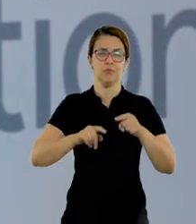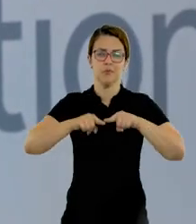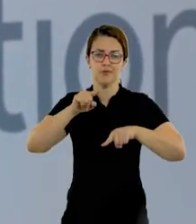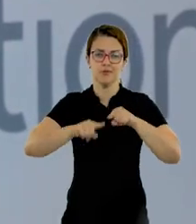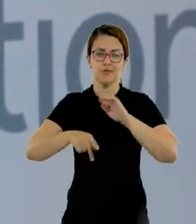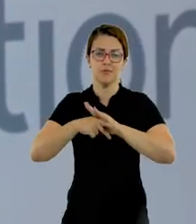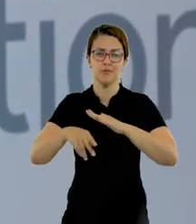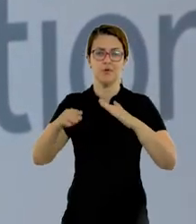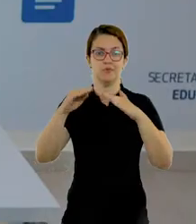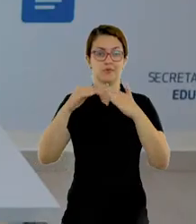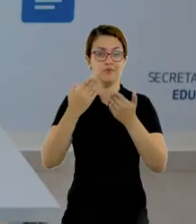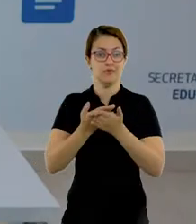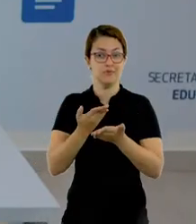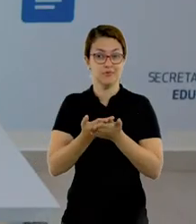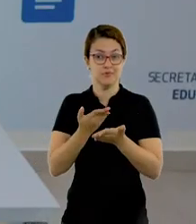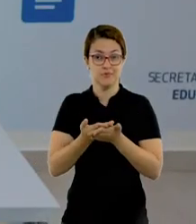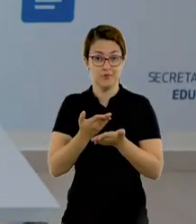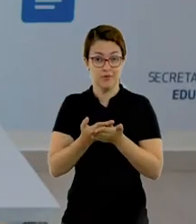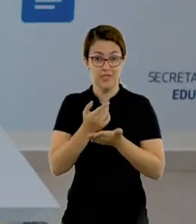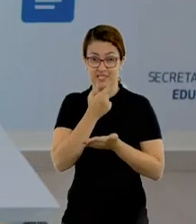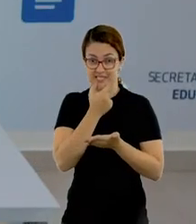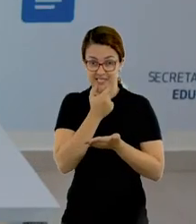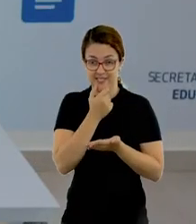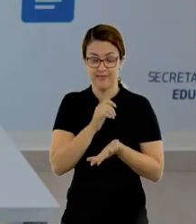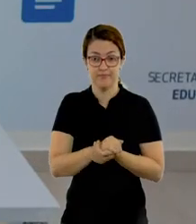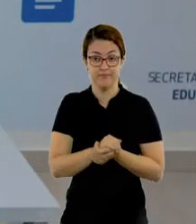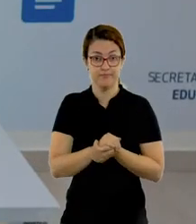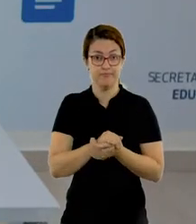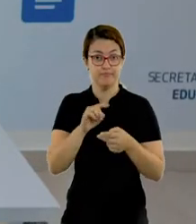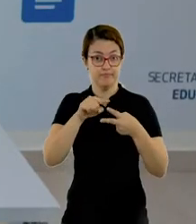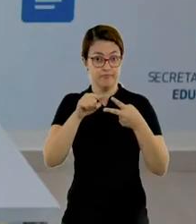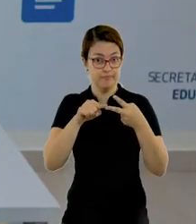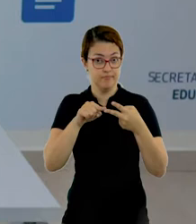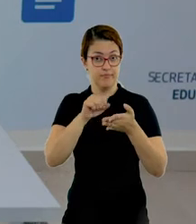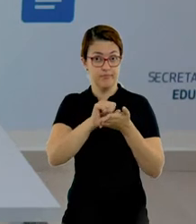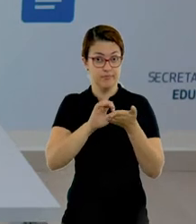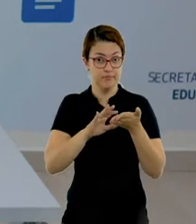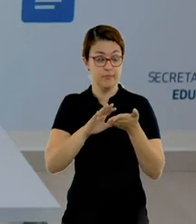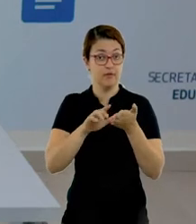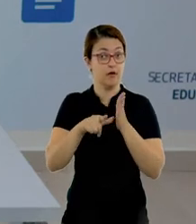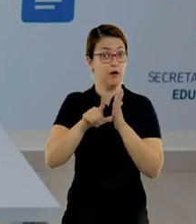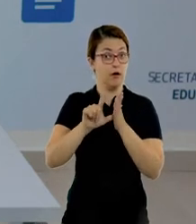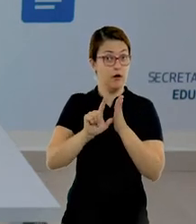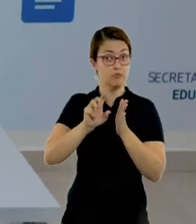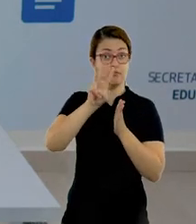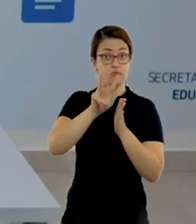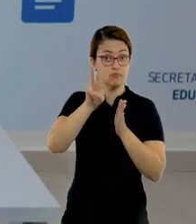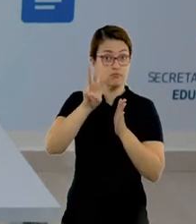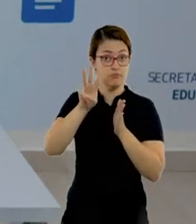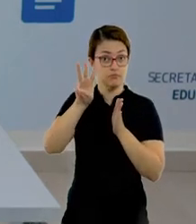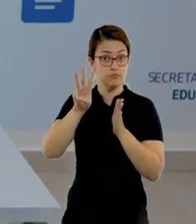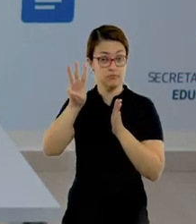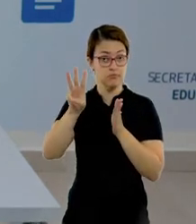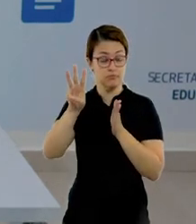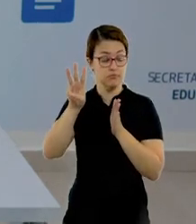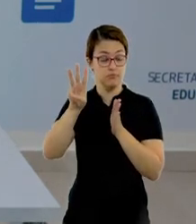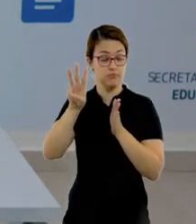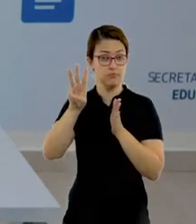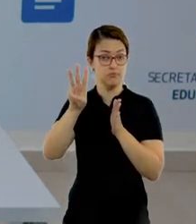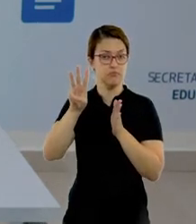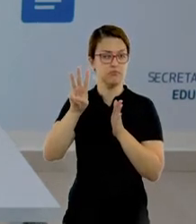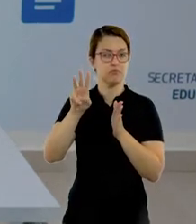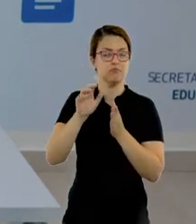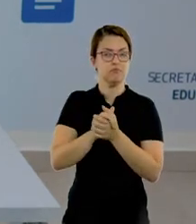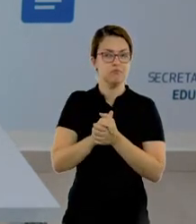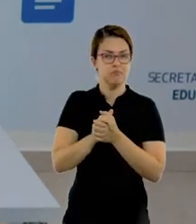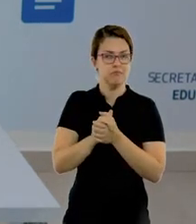School Supplies, eu tenho duas atividades para vocês. Mas antes, reveja o link com o áudio da pronúncia em inglês de cada